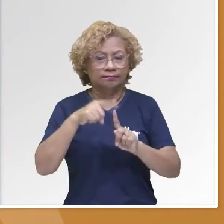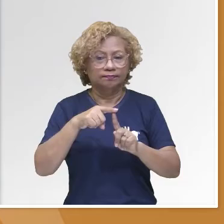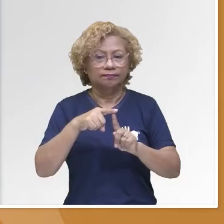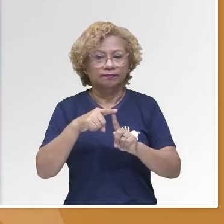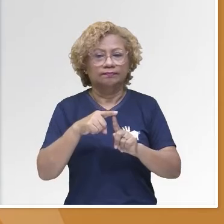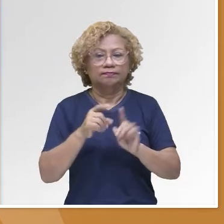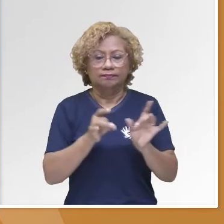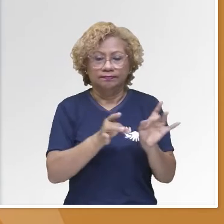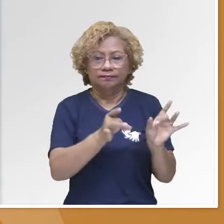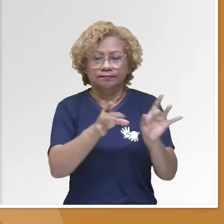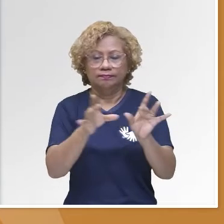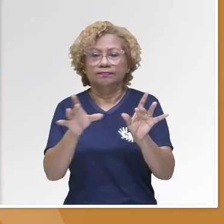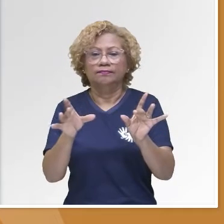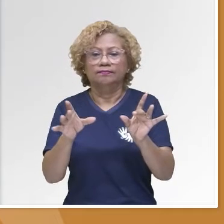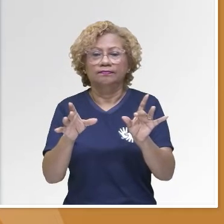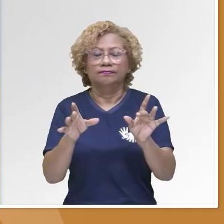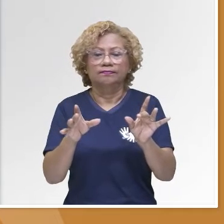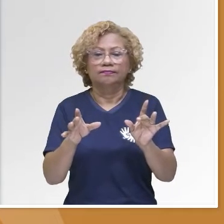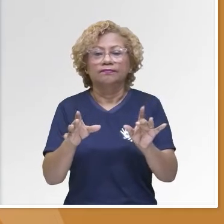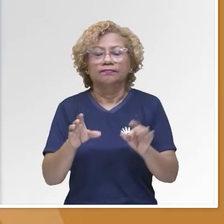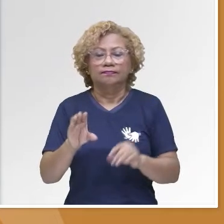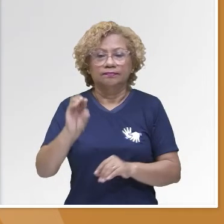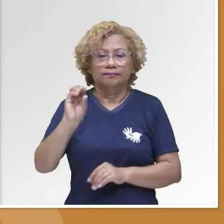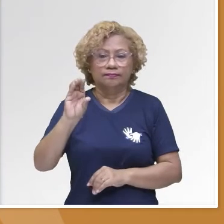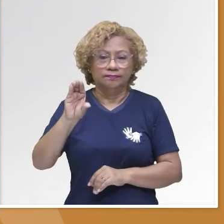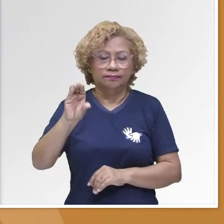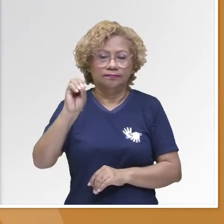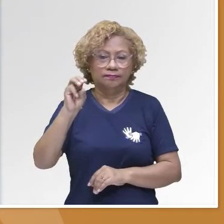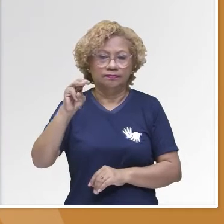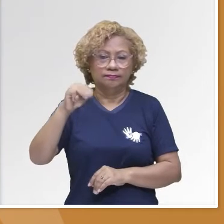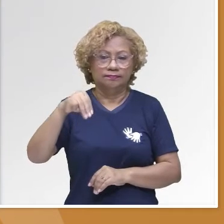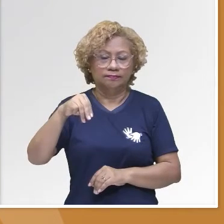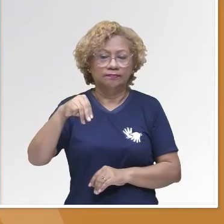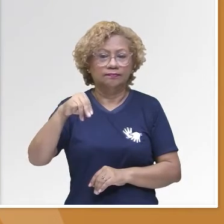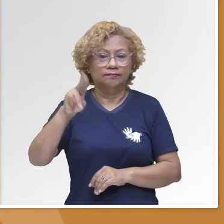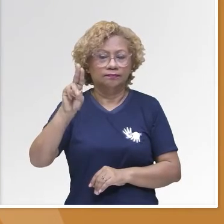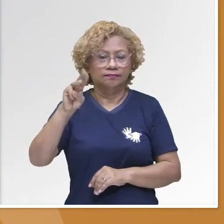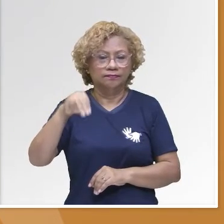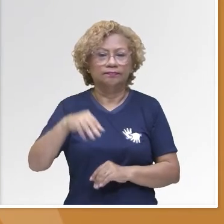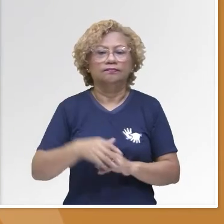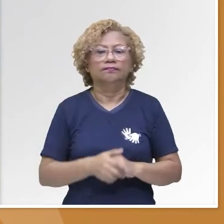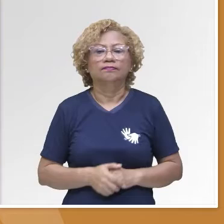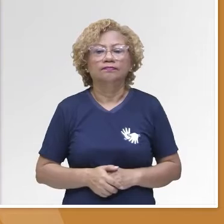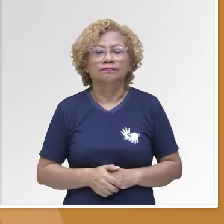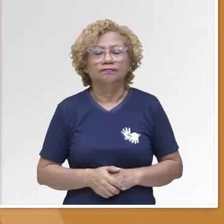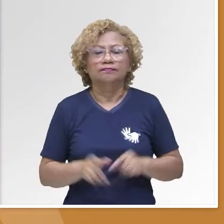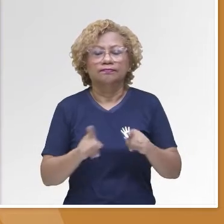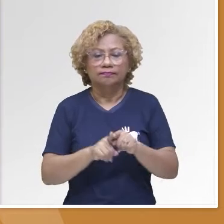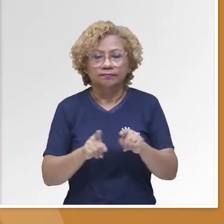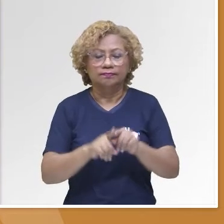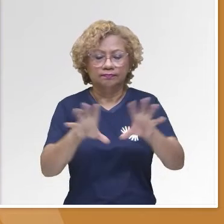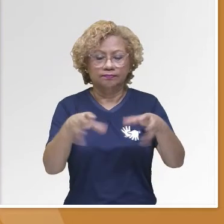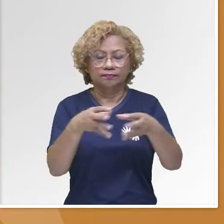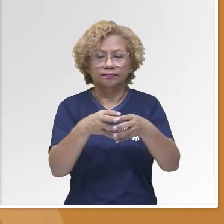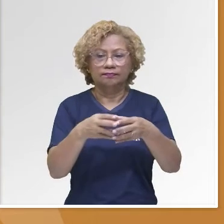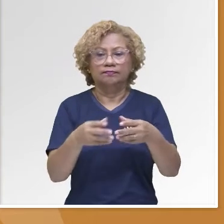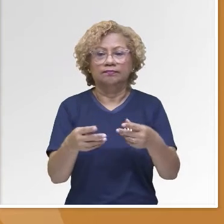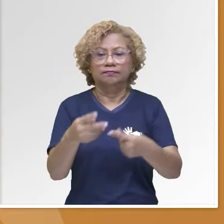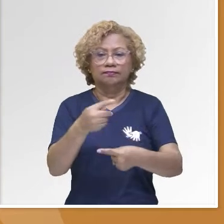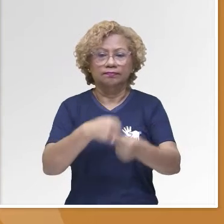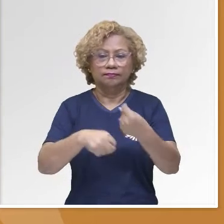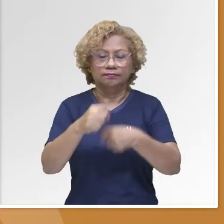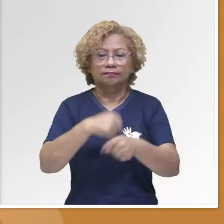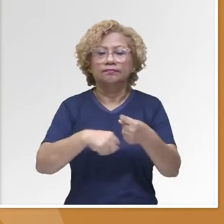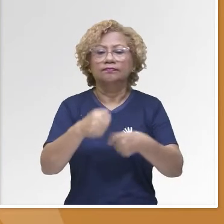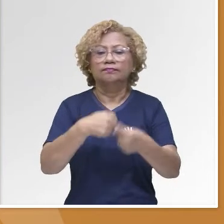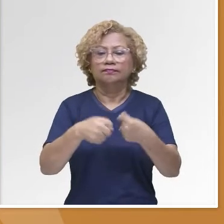comum, tá? E também, por último, nós teremos a União Econômica e Monetária. Então, nós temos esses 4